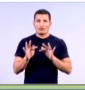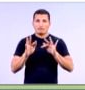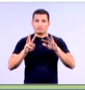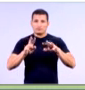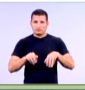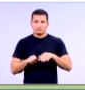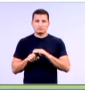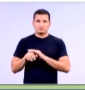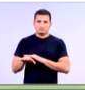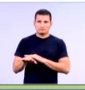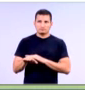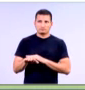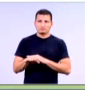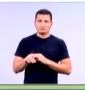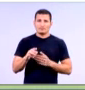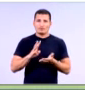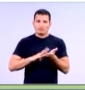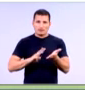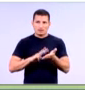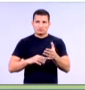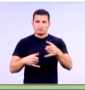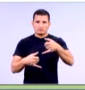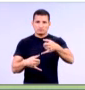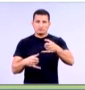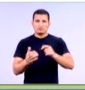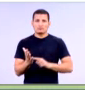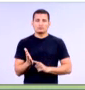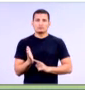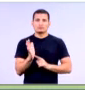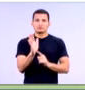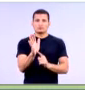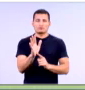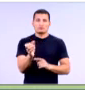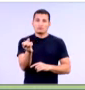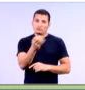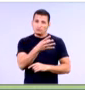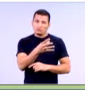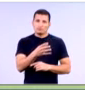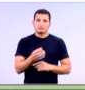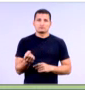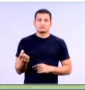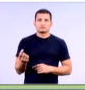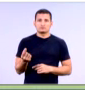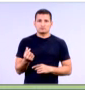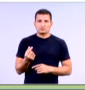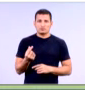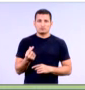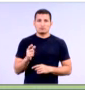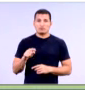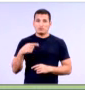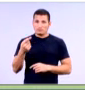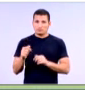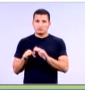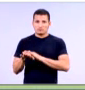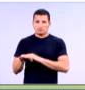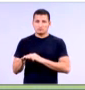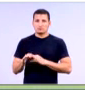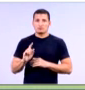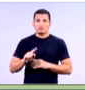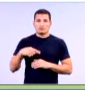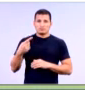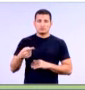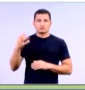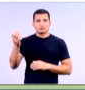depósito, o método vai mostrar para você um novo saldo depois do depósito e um novo saldo depois do sacar. Olha o